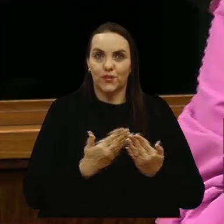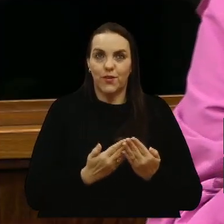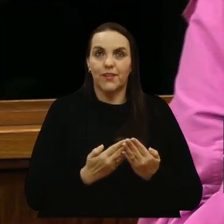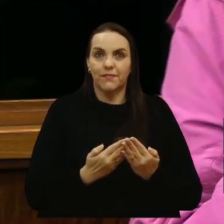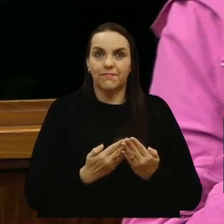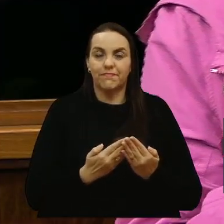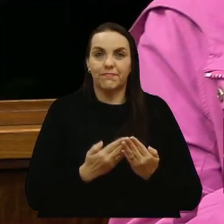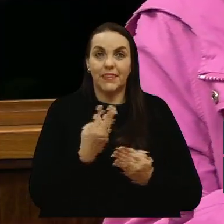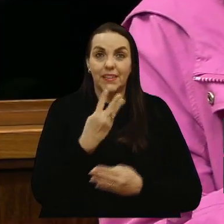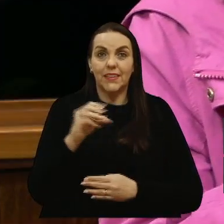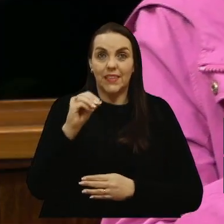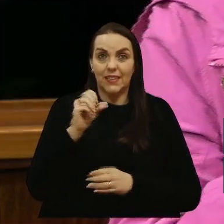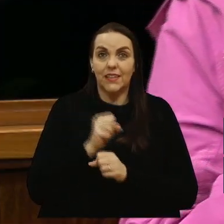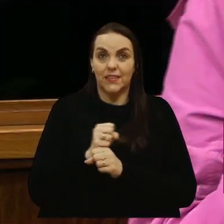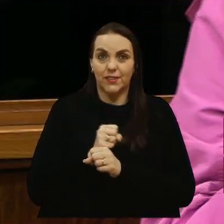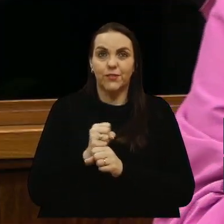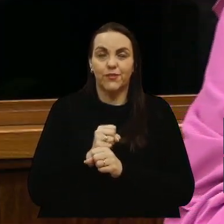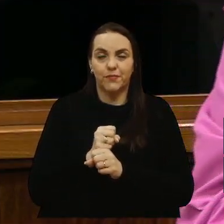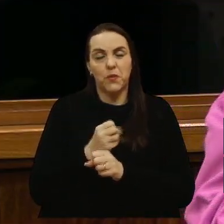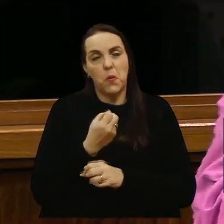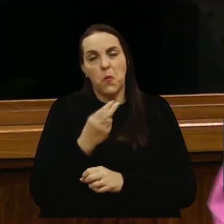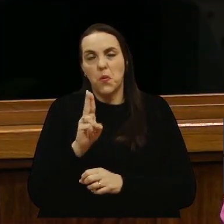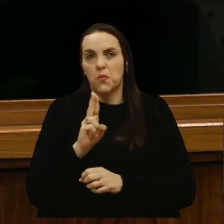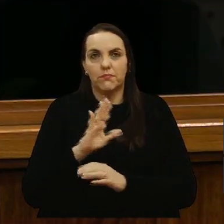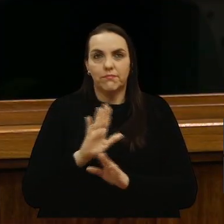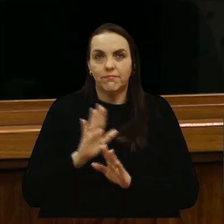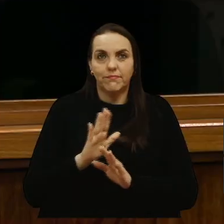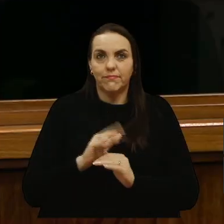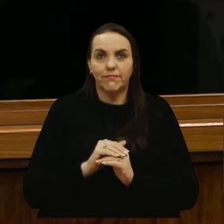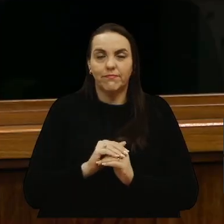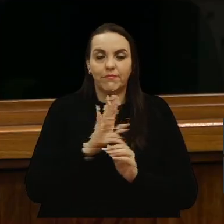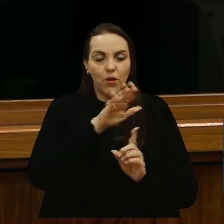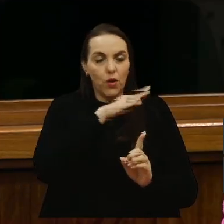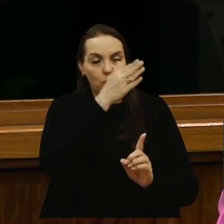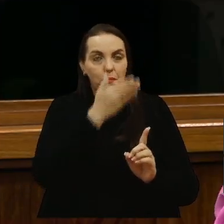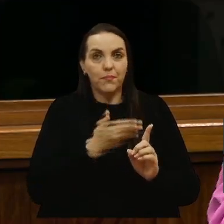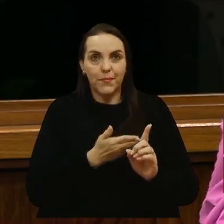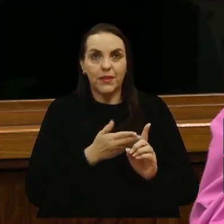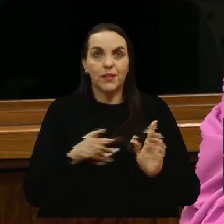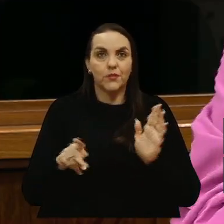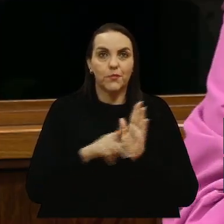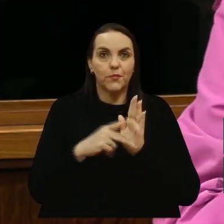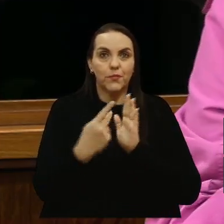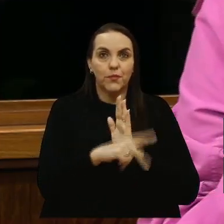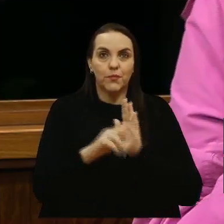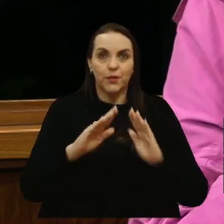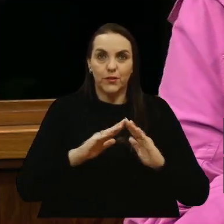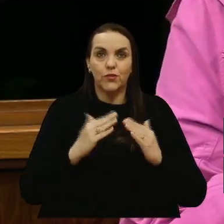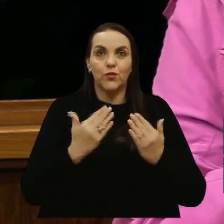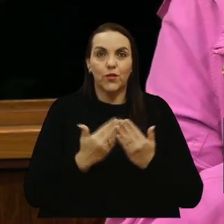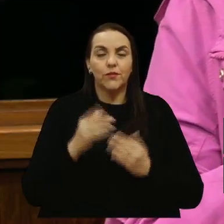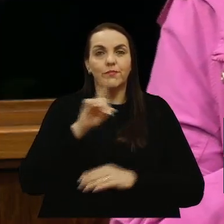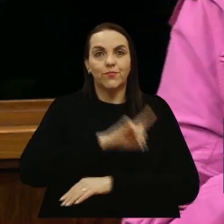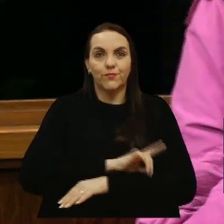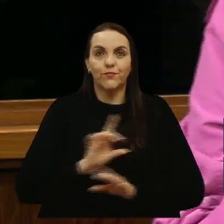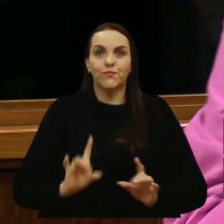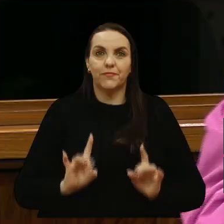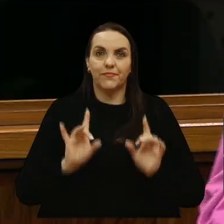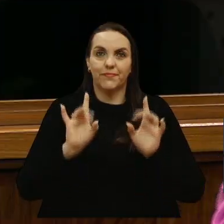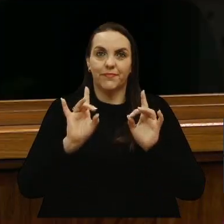com 30 anos, ou qualquer homenagem para as escolas, sempre é um dia especial, porque a